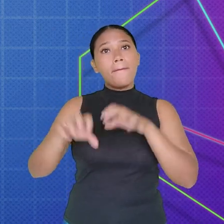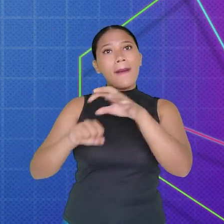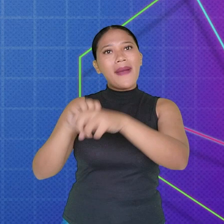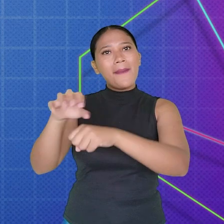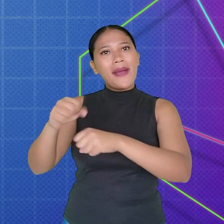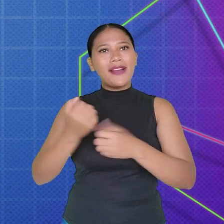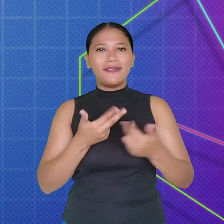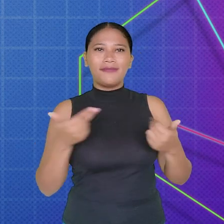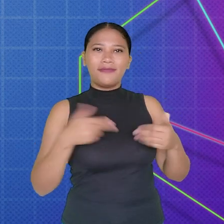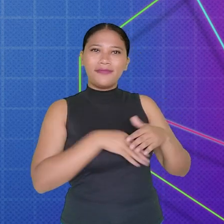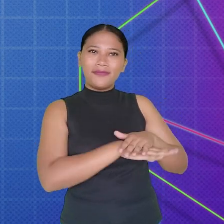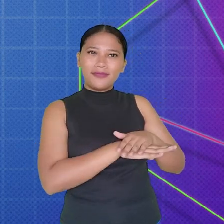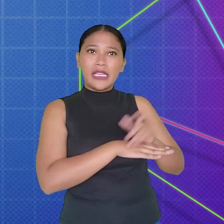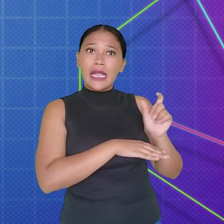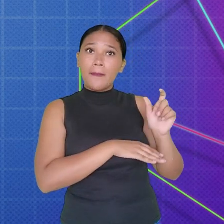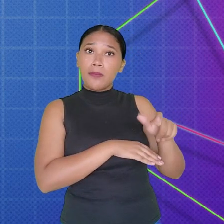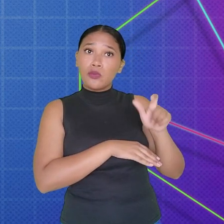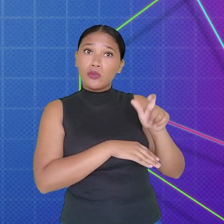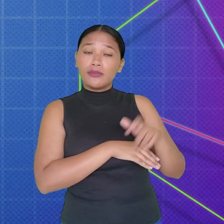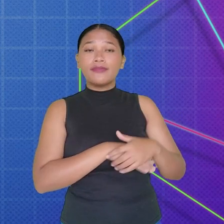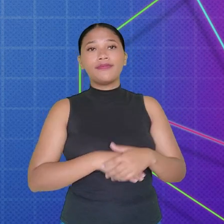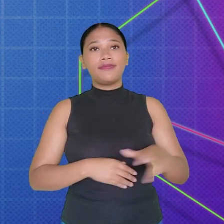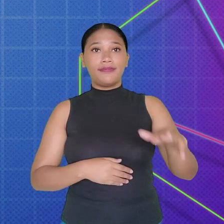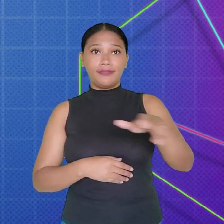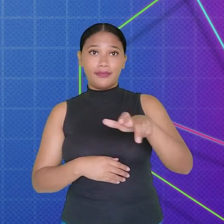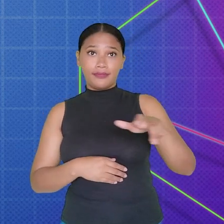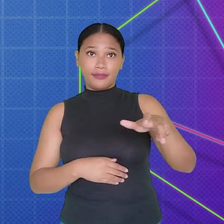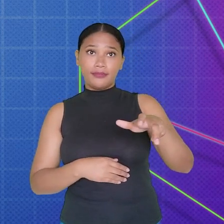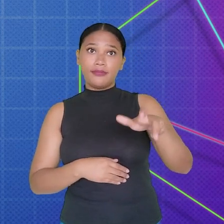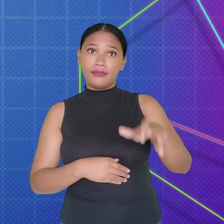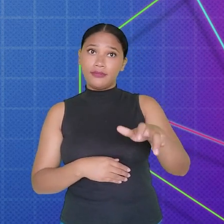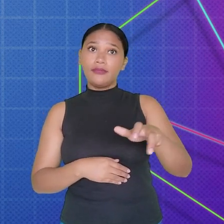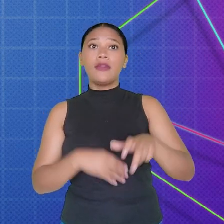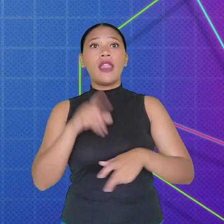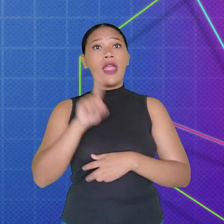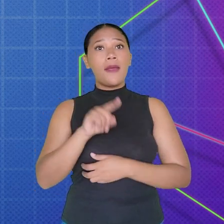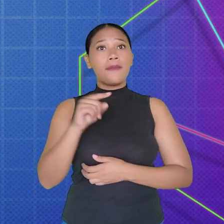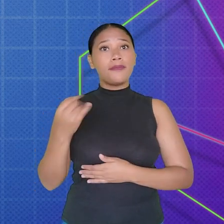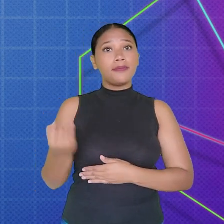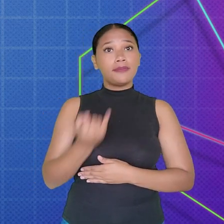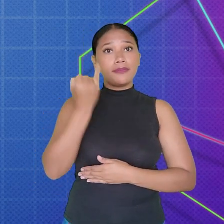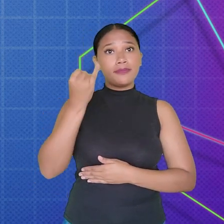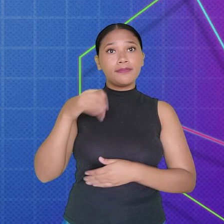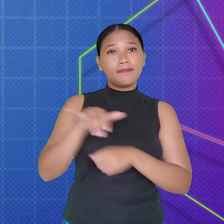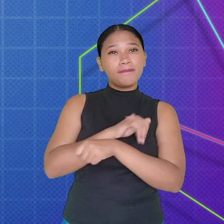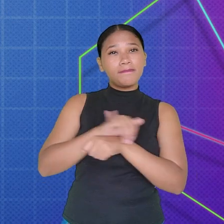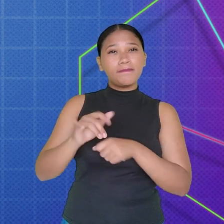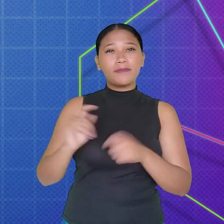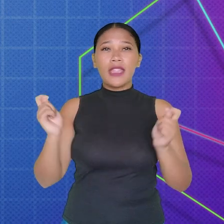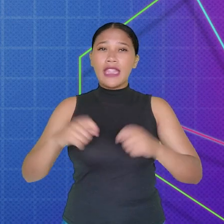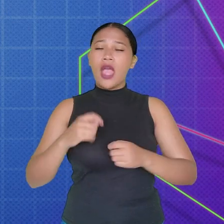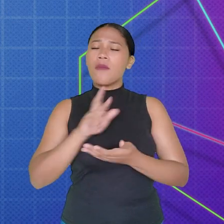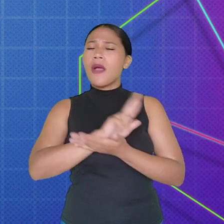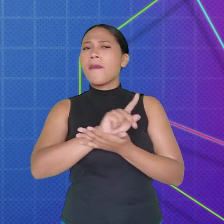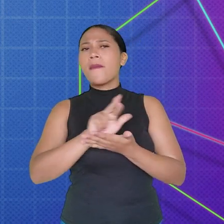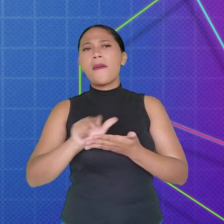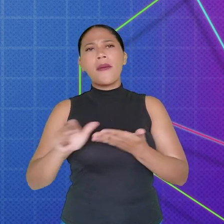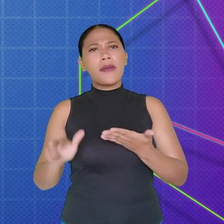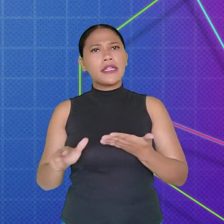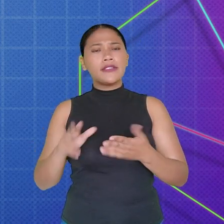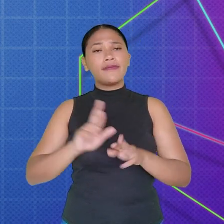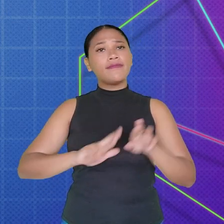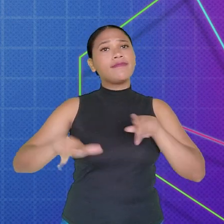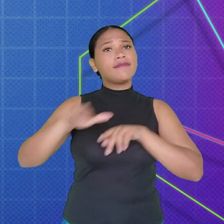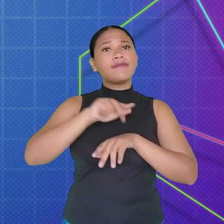itens, clicando neles com o mouse. O evento do mouse no Construct é uma ferramenta muito versátil e pode ser usado de várias